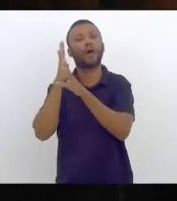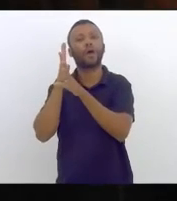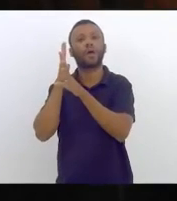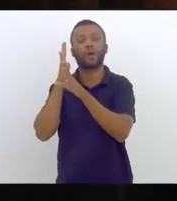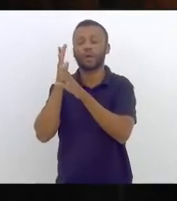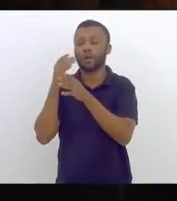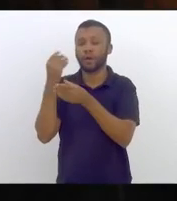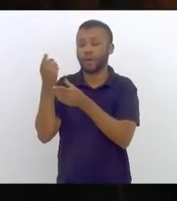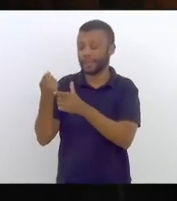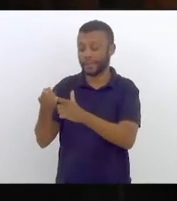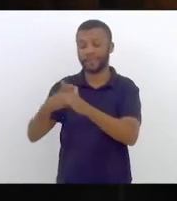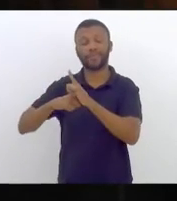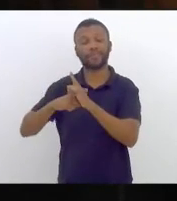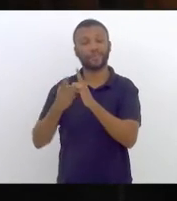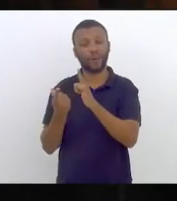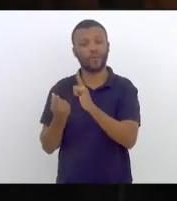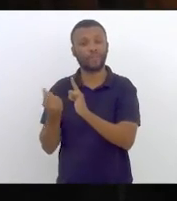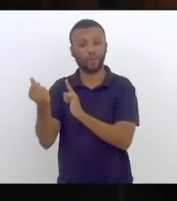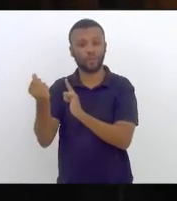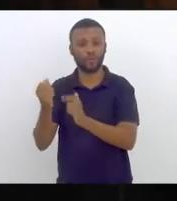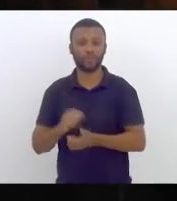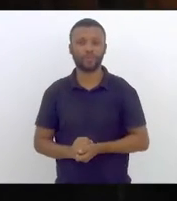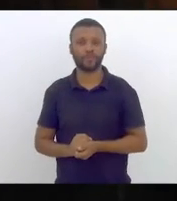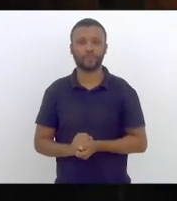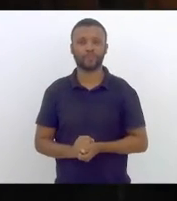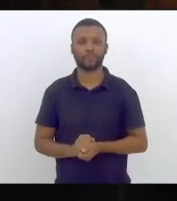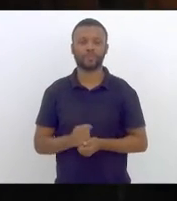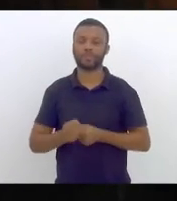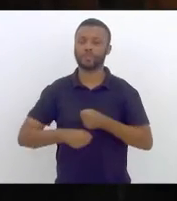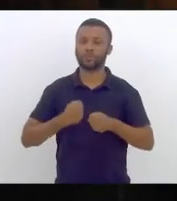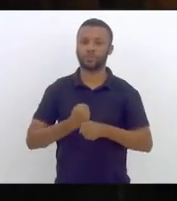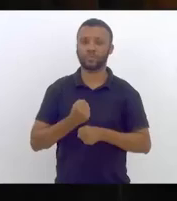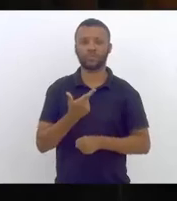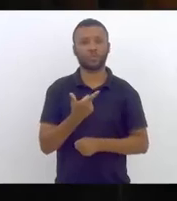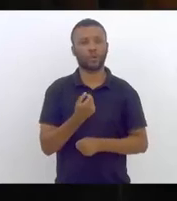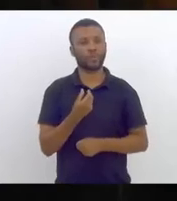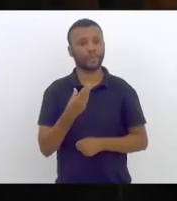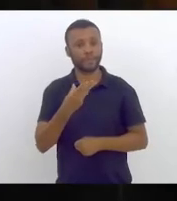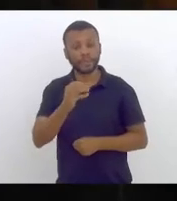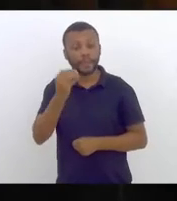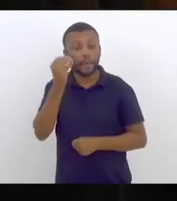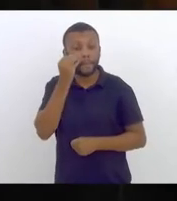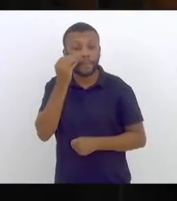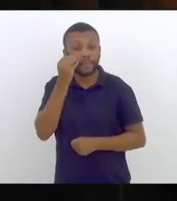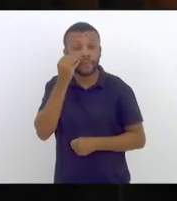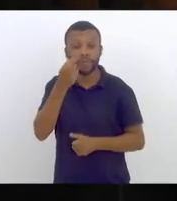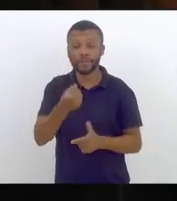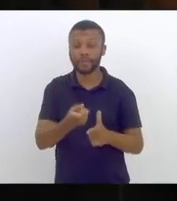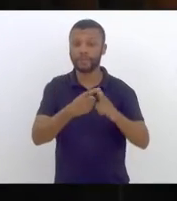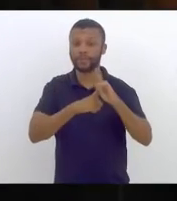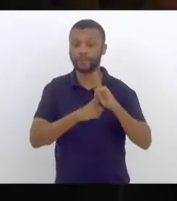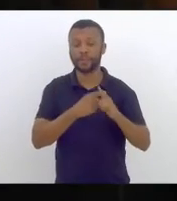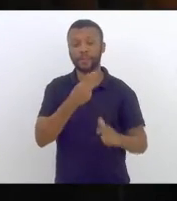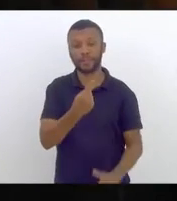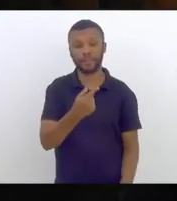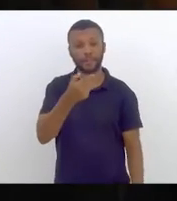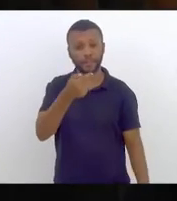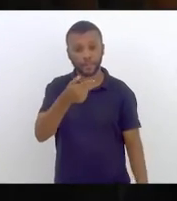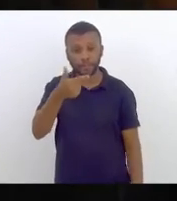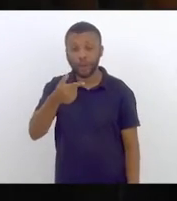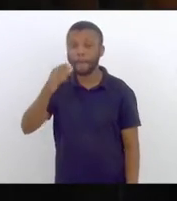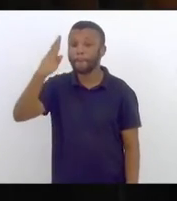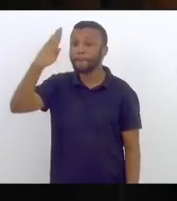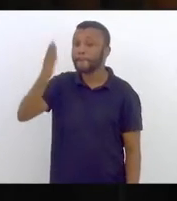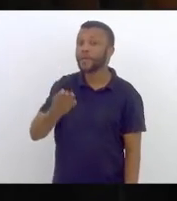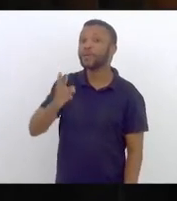ao estoque dessa dívida. Então, para 2030, a previsão da dívida é de 172